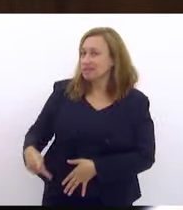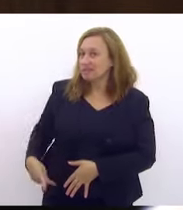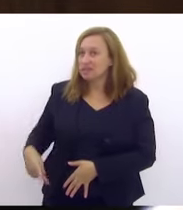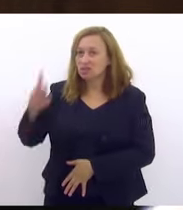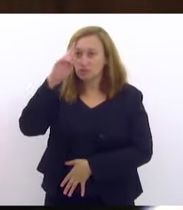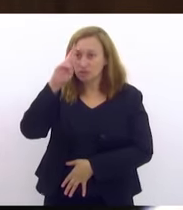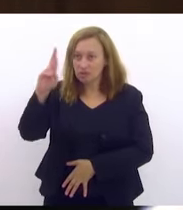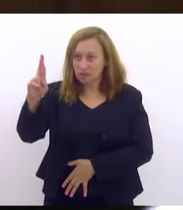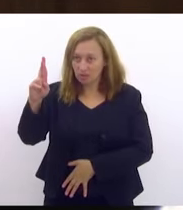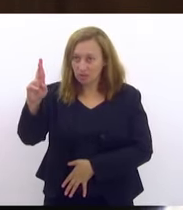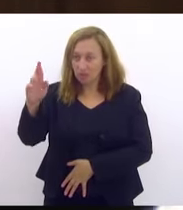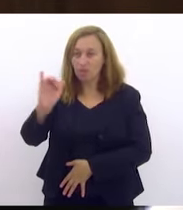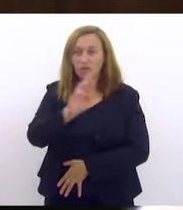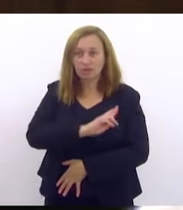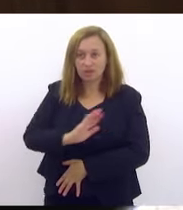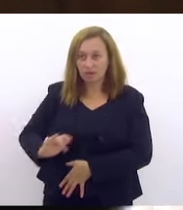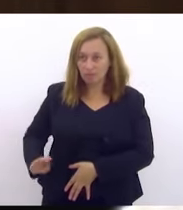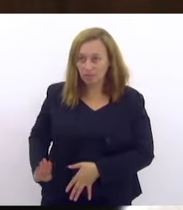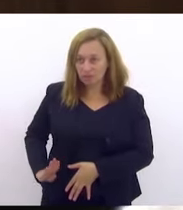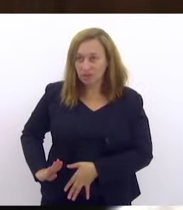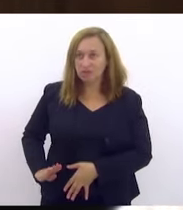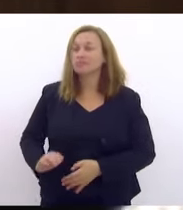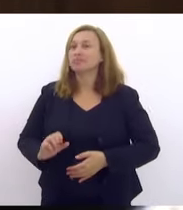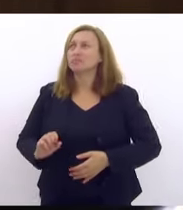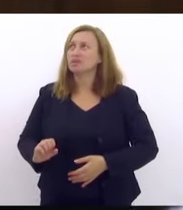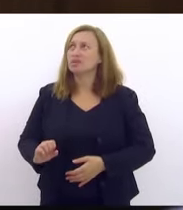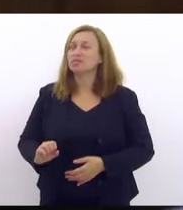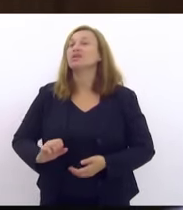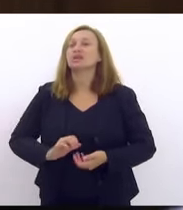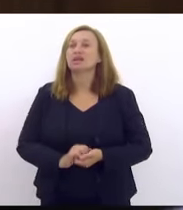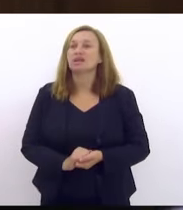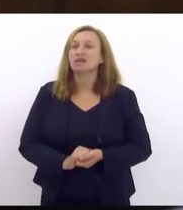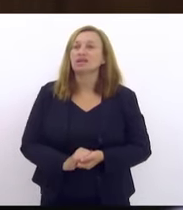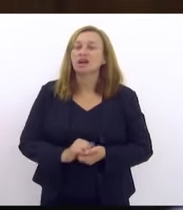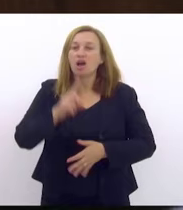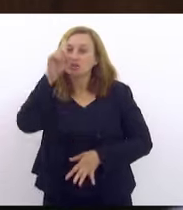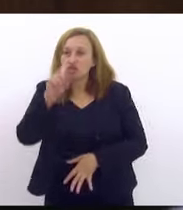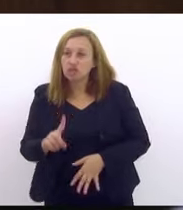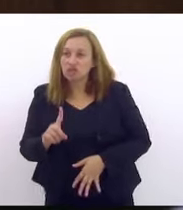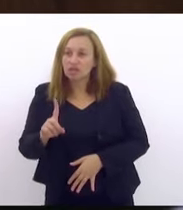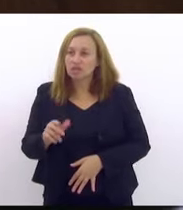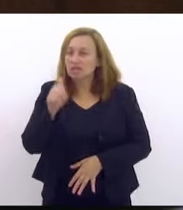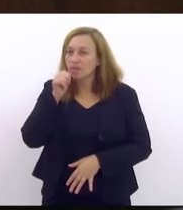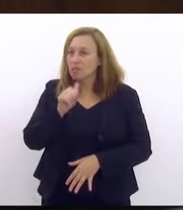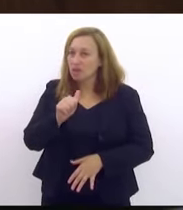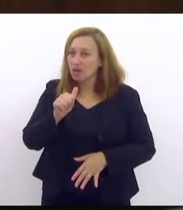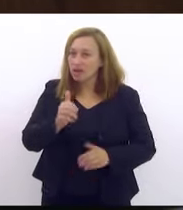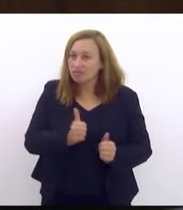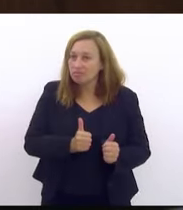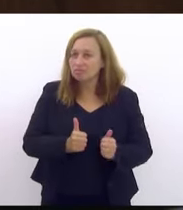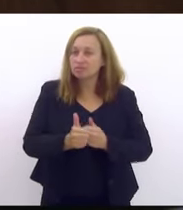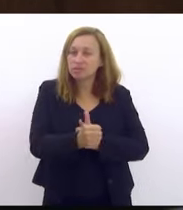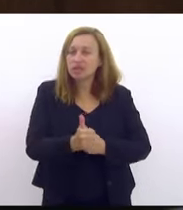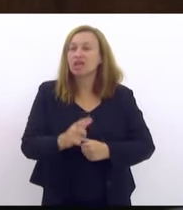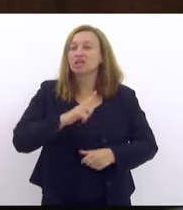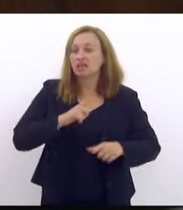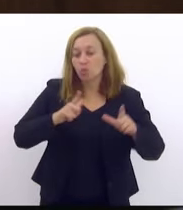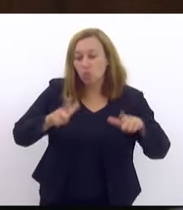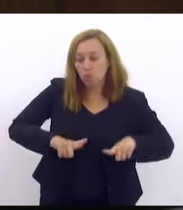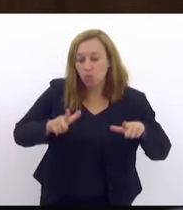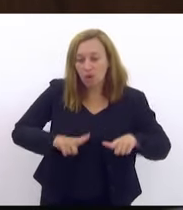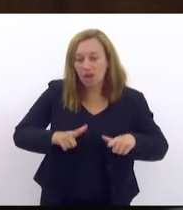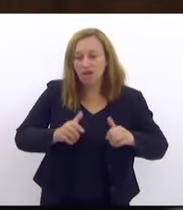Excelência, a Assembleia Legislativa sai na vanguarda com relação aos direitos da mulher e ter um lugar de